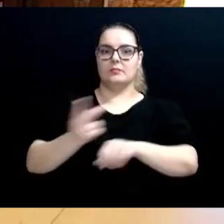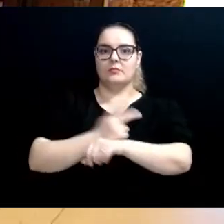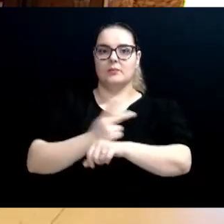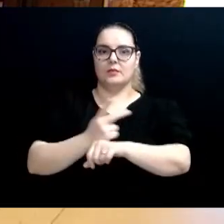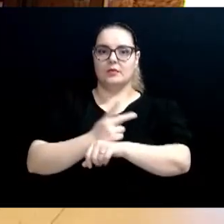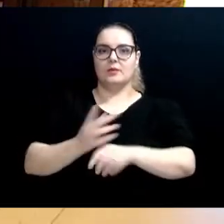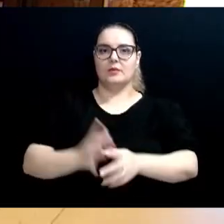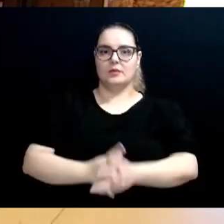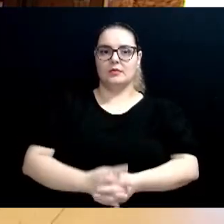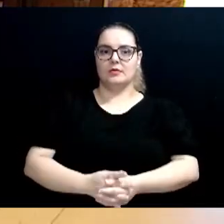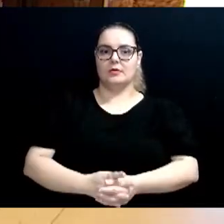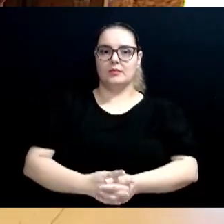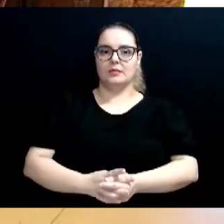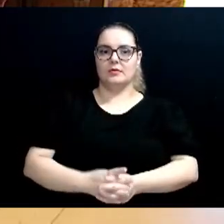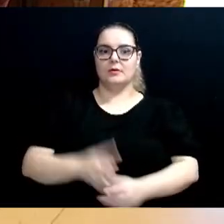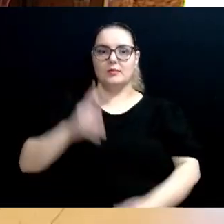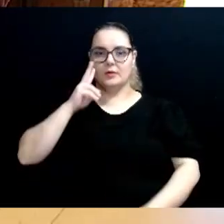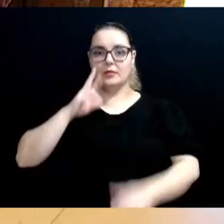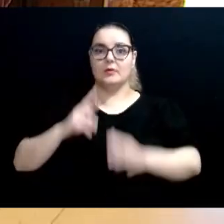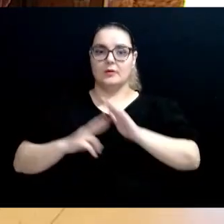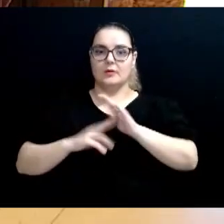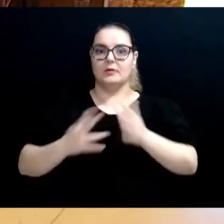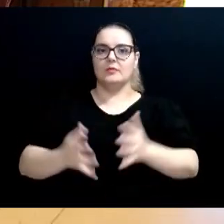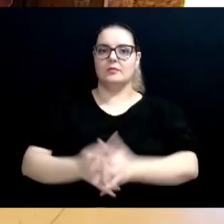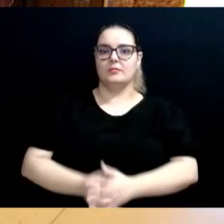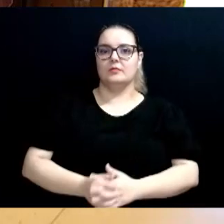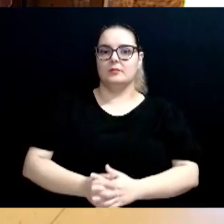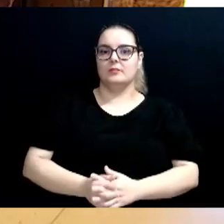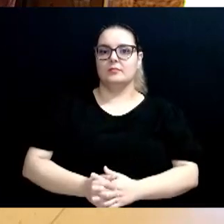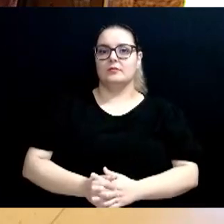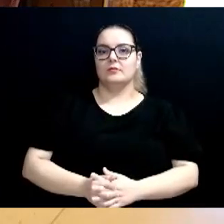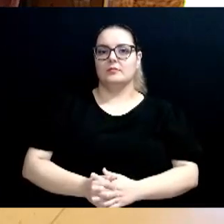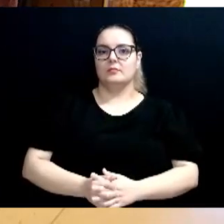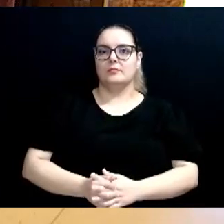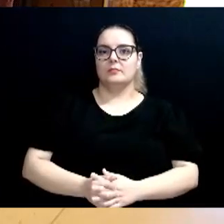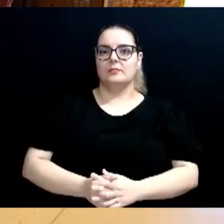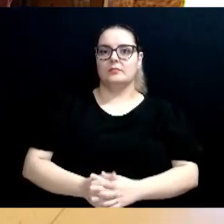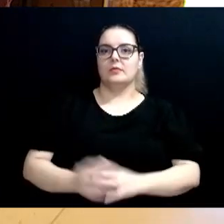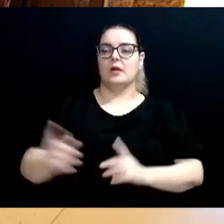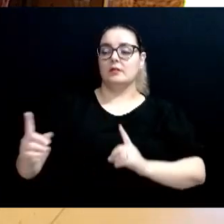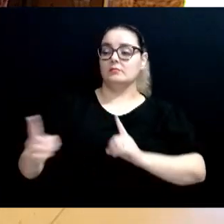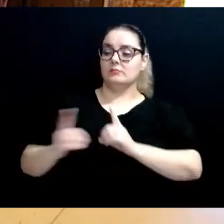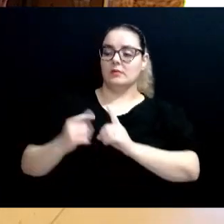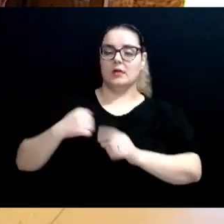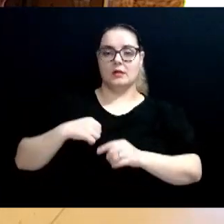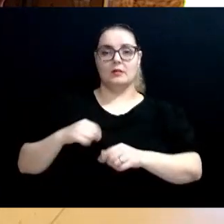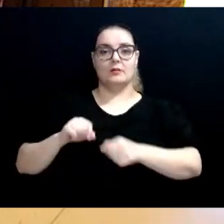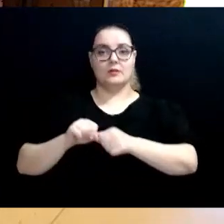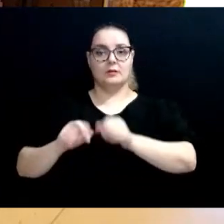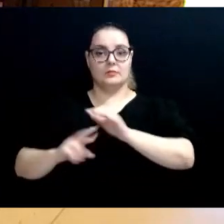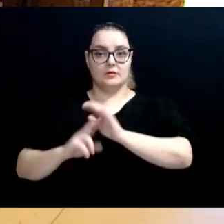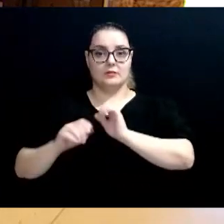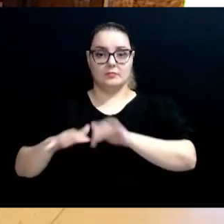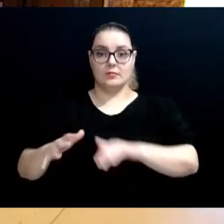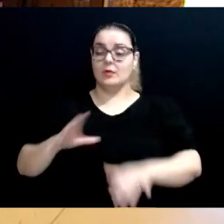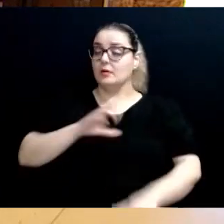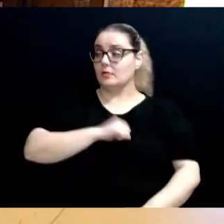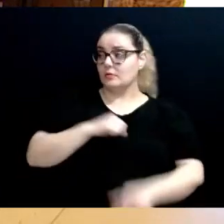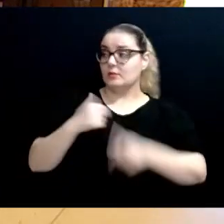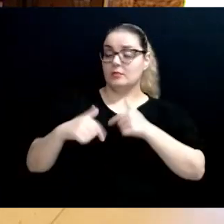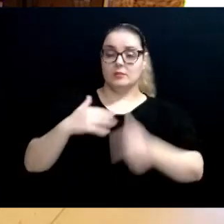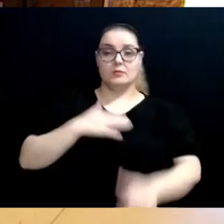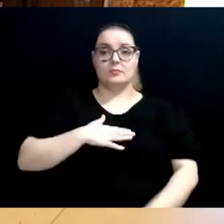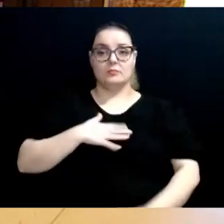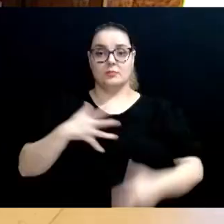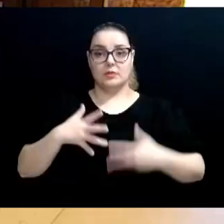feira. Ela estava procurando, acho que, dar uma olhada nas feiras, né? E ela foi lá e me encontrou. Eu estava fazendo uma feira